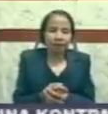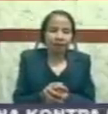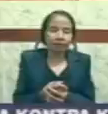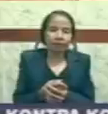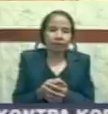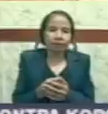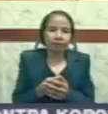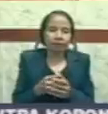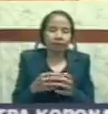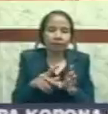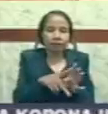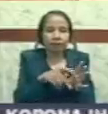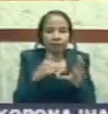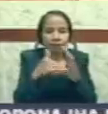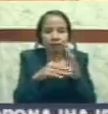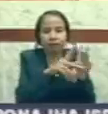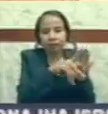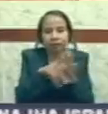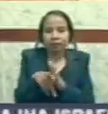Transferências públicas,